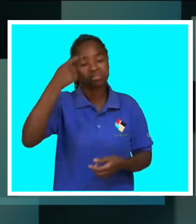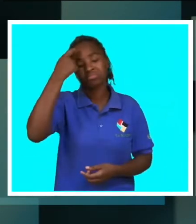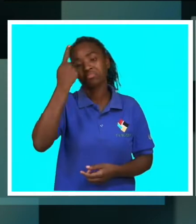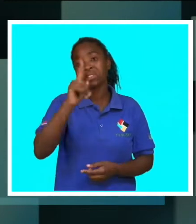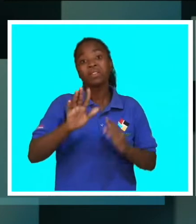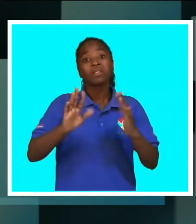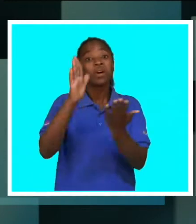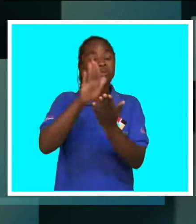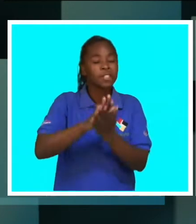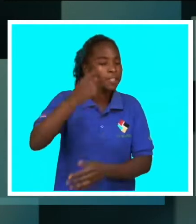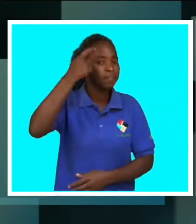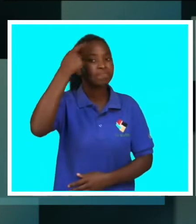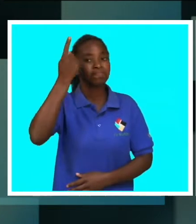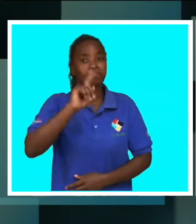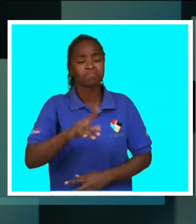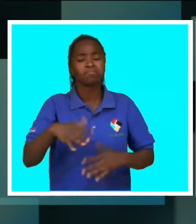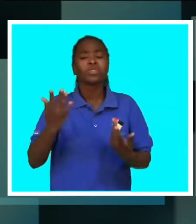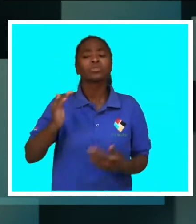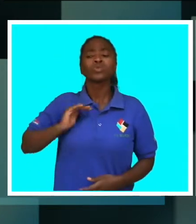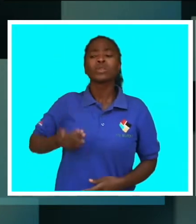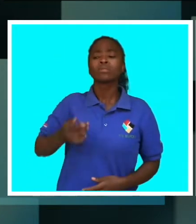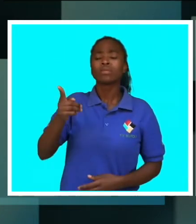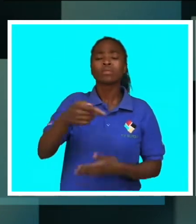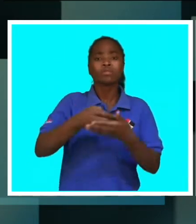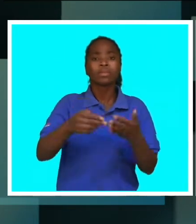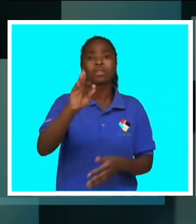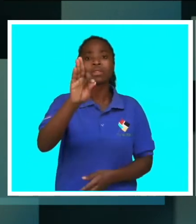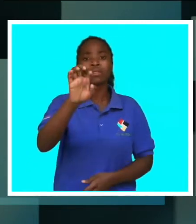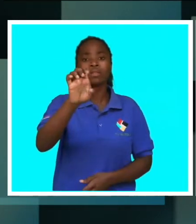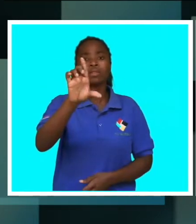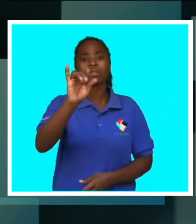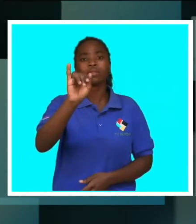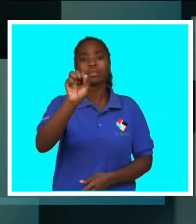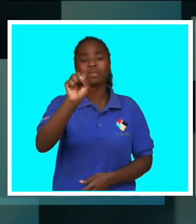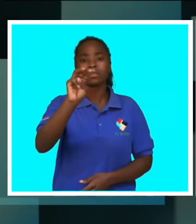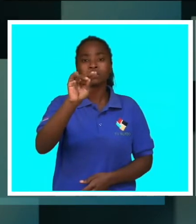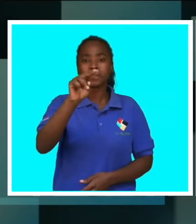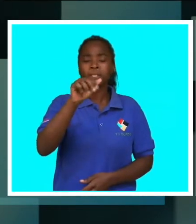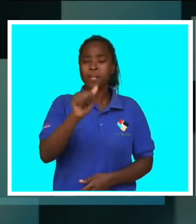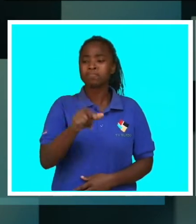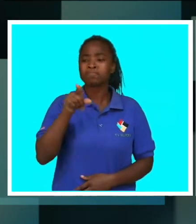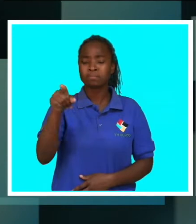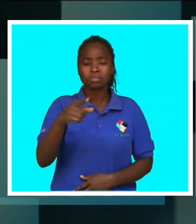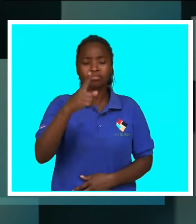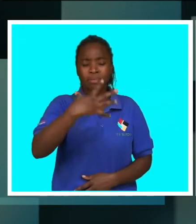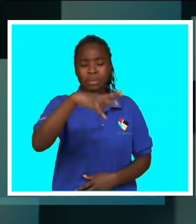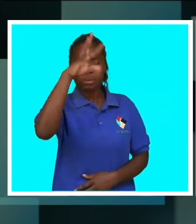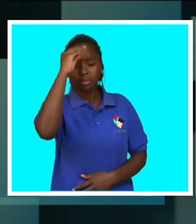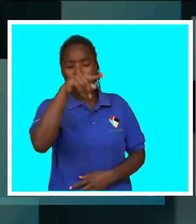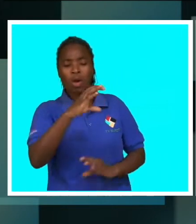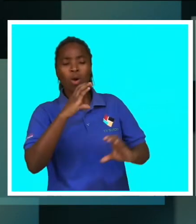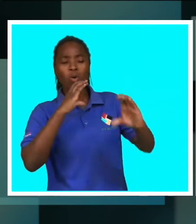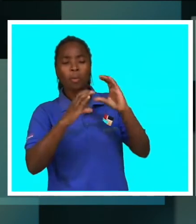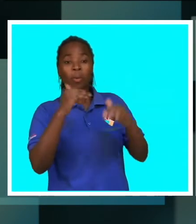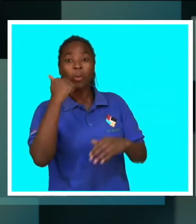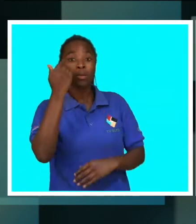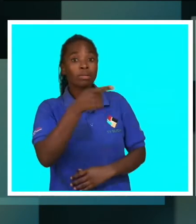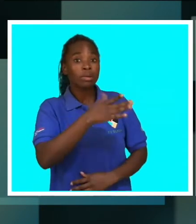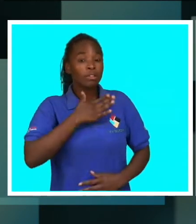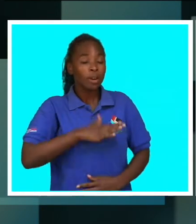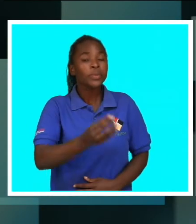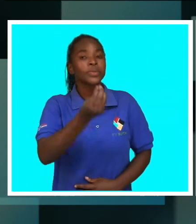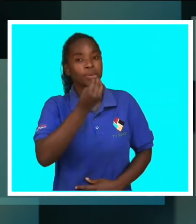nenhum dado, nem o seu próprio nome, muito menos onde ela reside. A dona Felizmina revela que só consegue